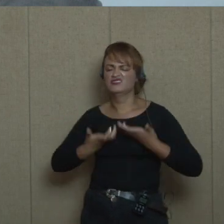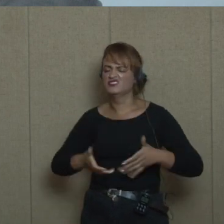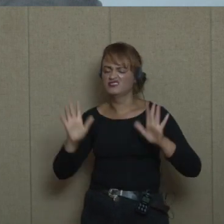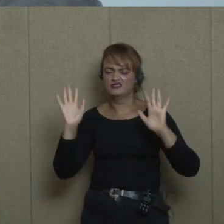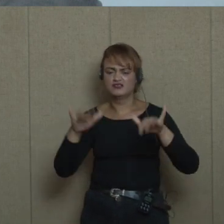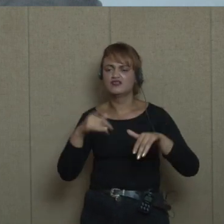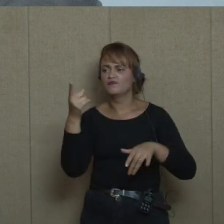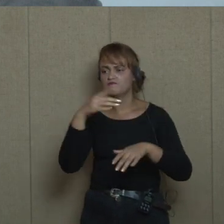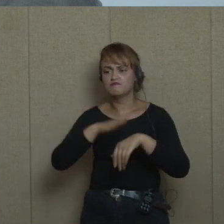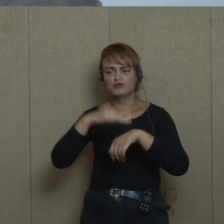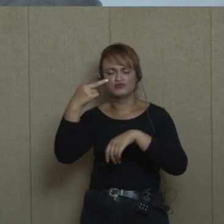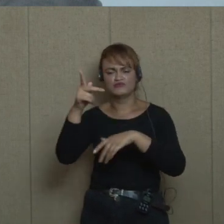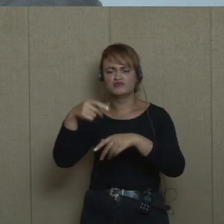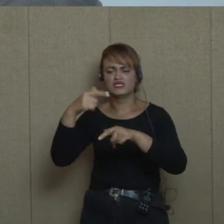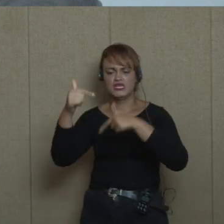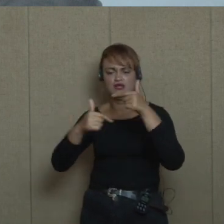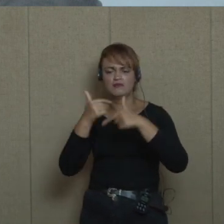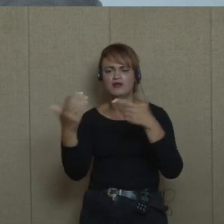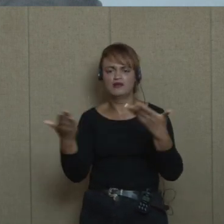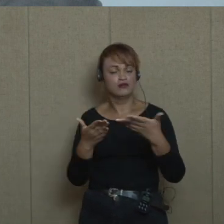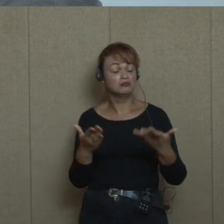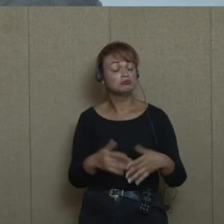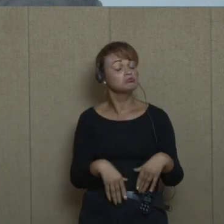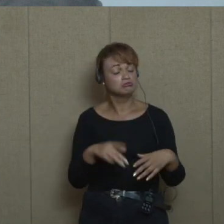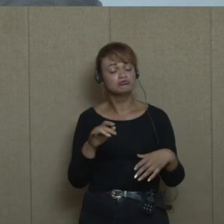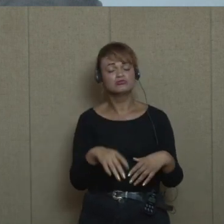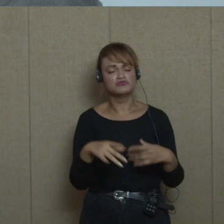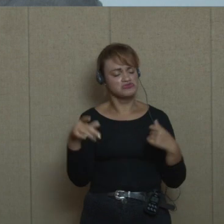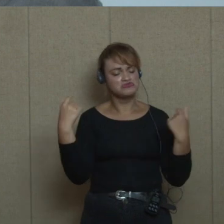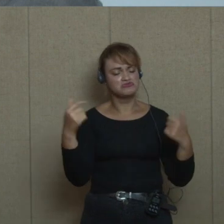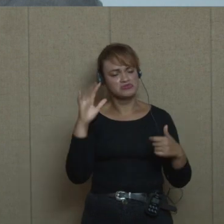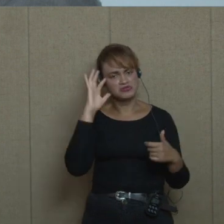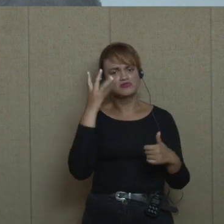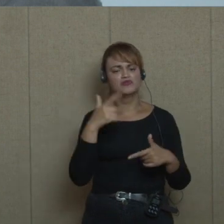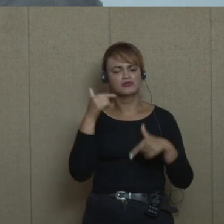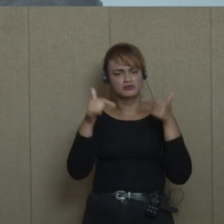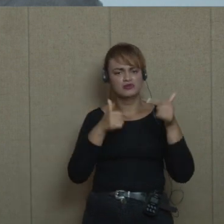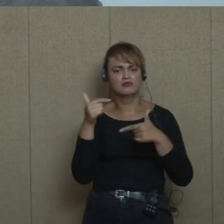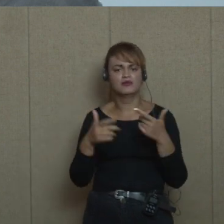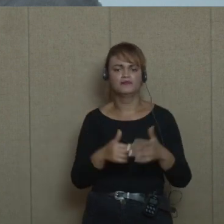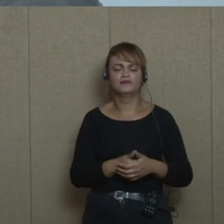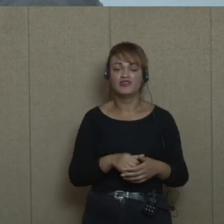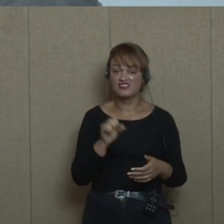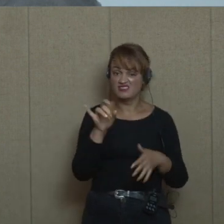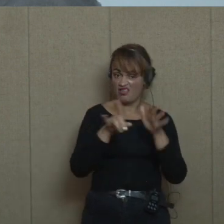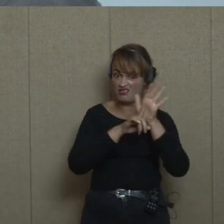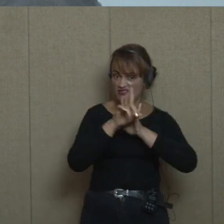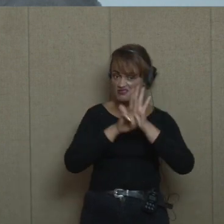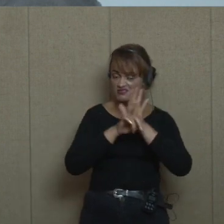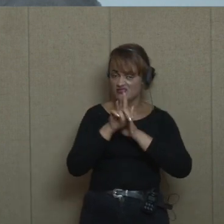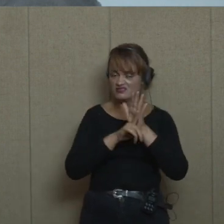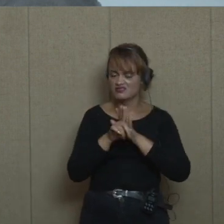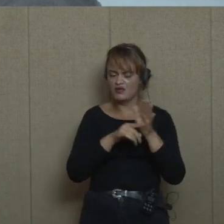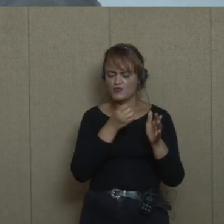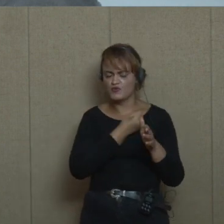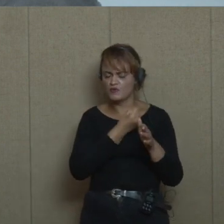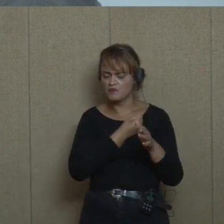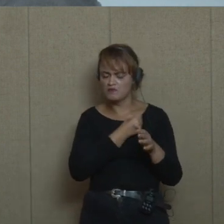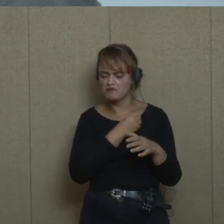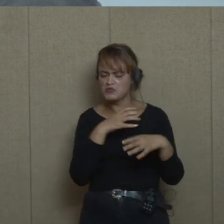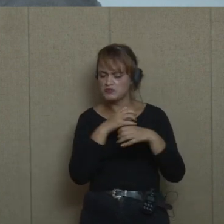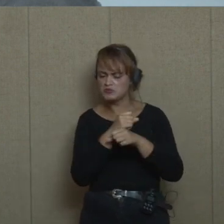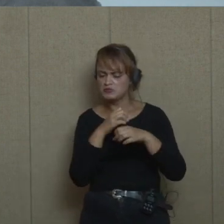agora. E nós estamos fazendo isso. Se analisarem os números,